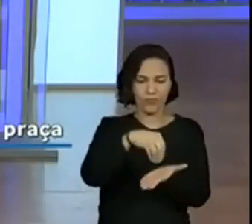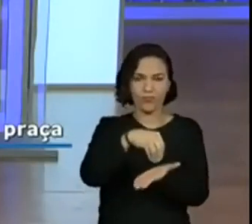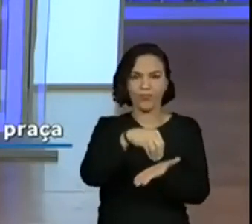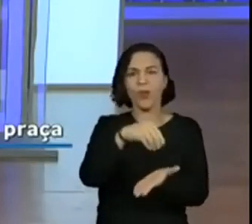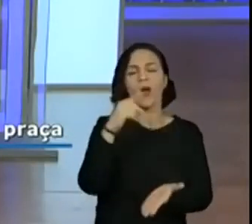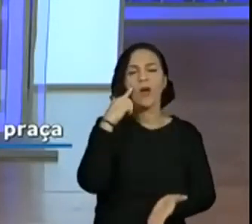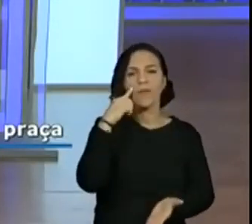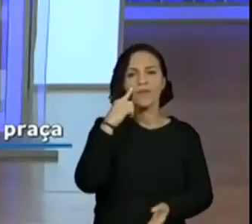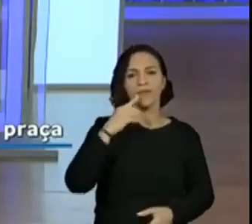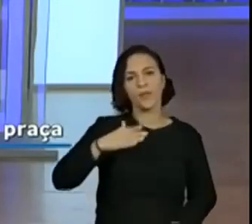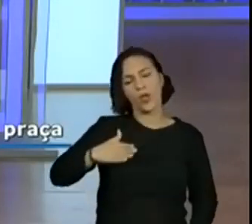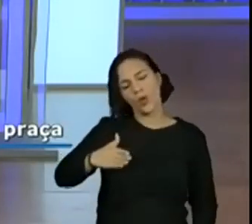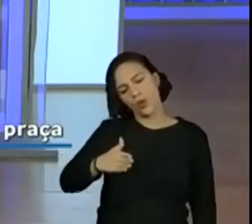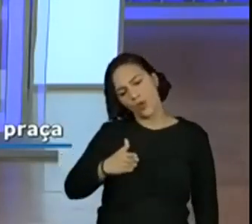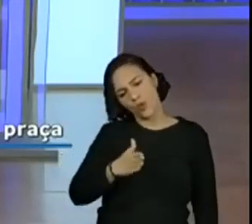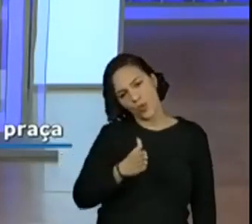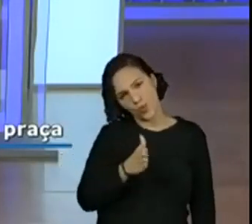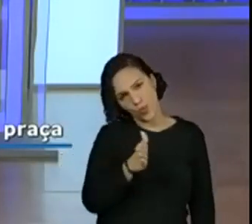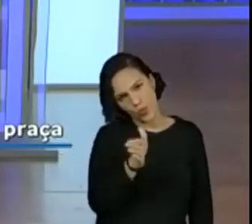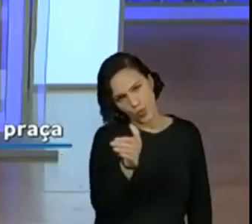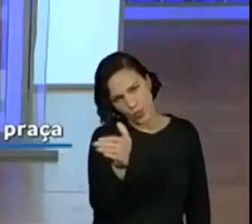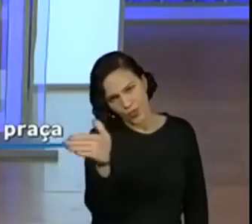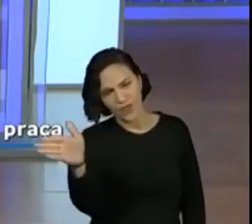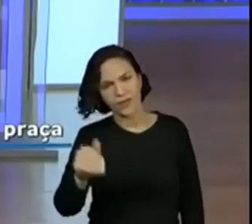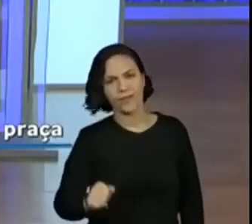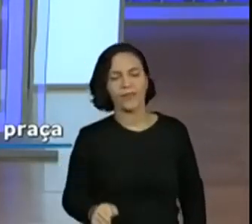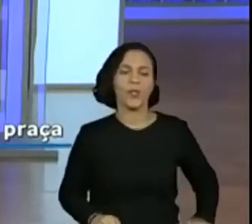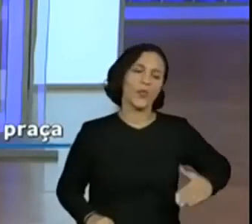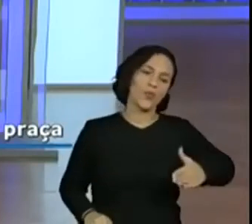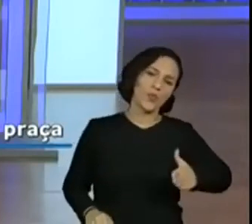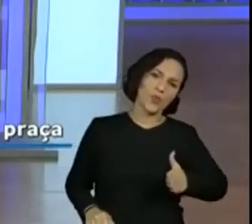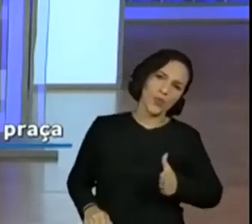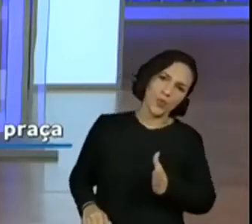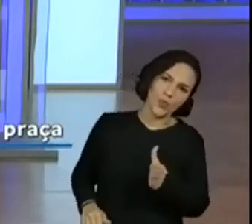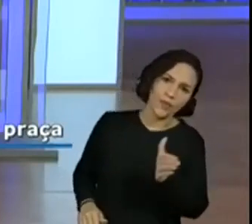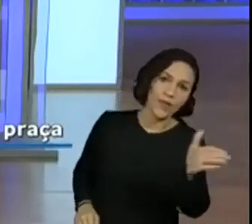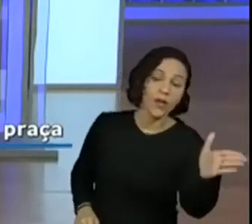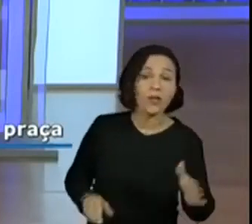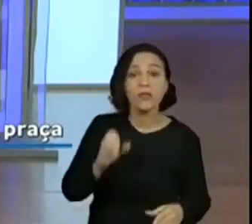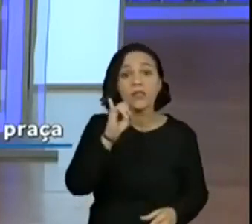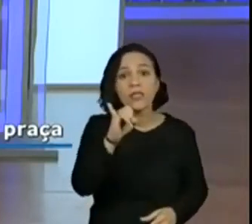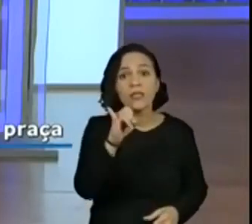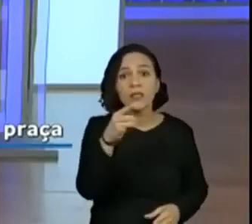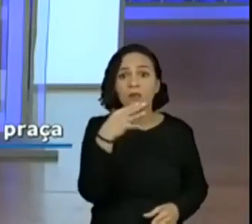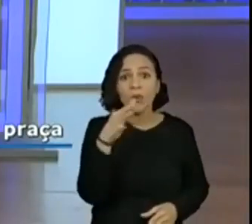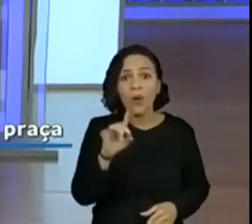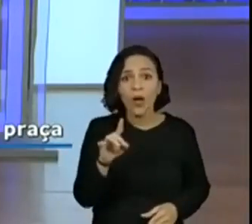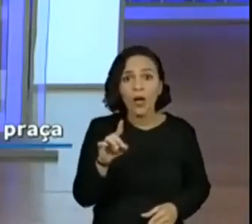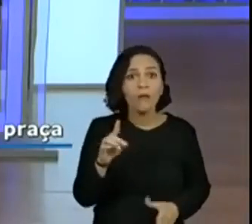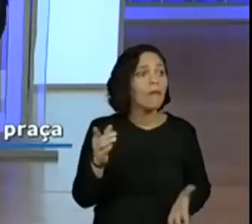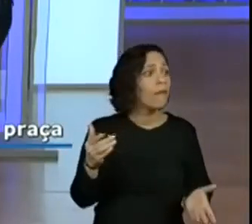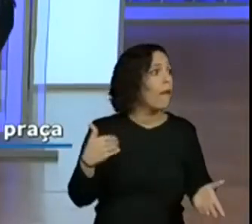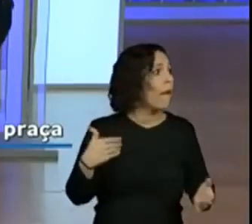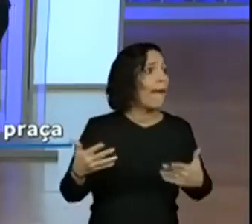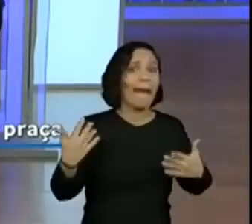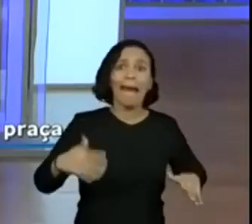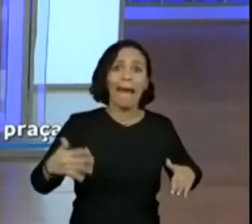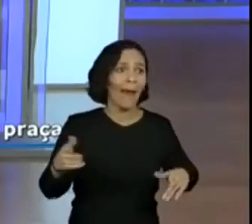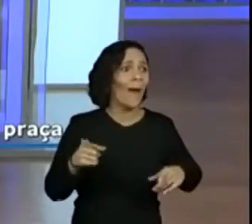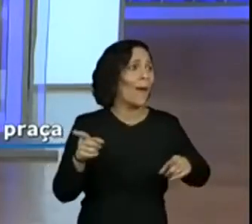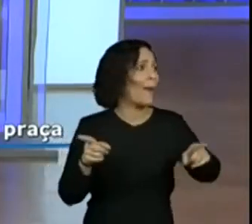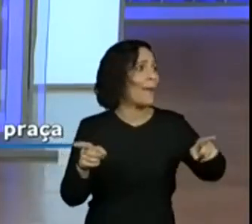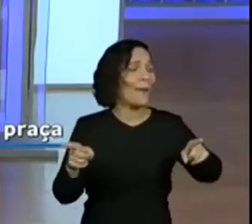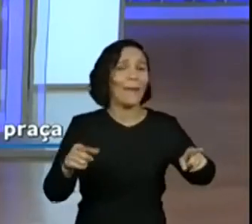curva acentuada à direita, curva acentuada à esquerda, se não souber essas referências... Não adianta nada, isso não é mesmo.